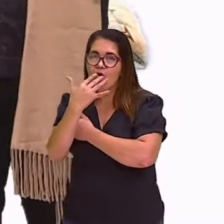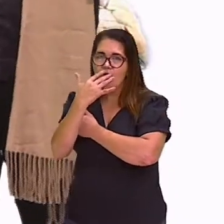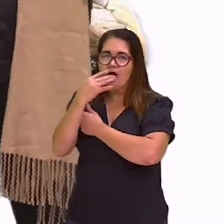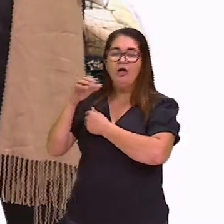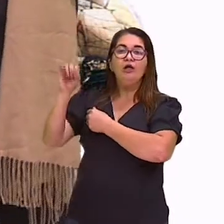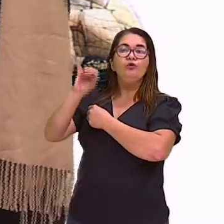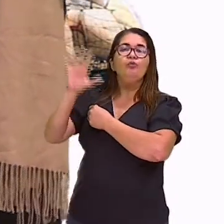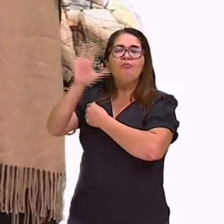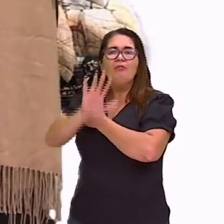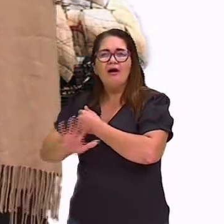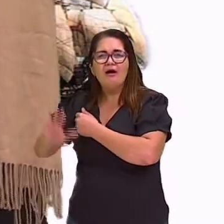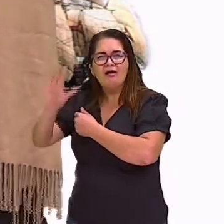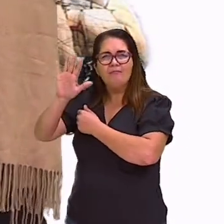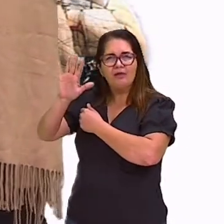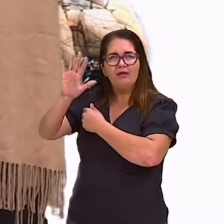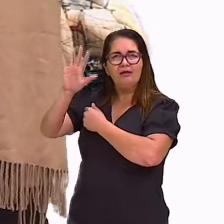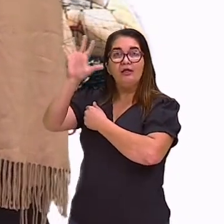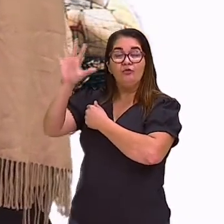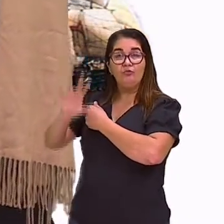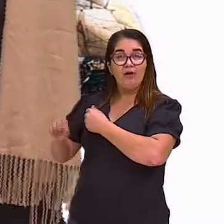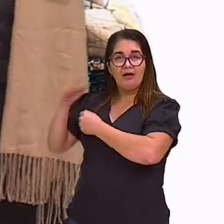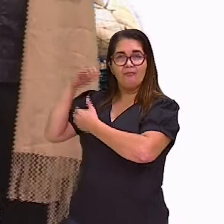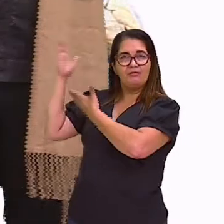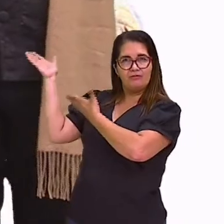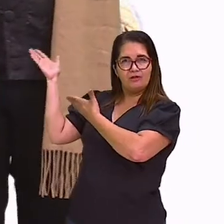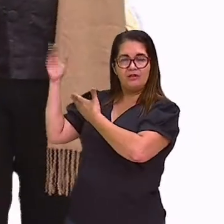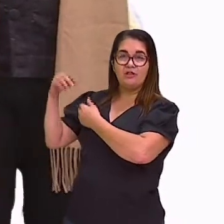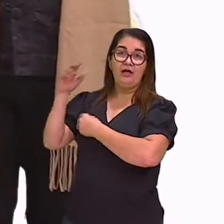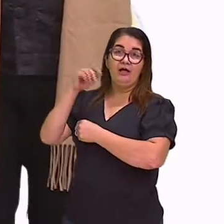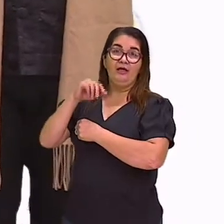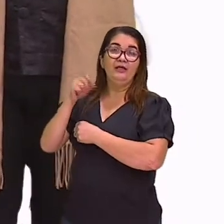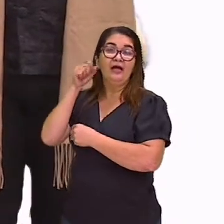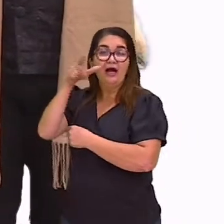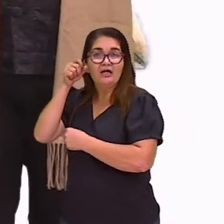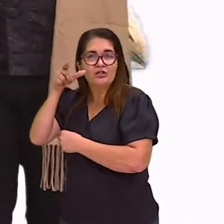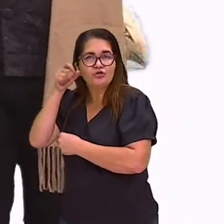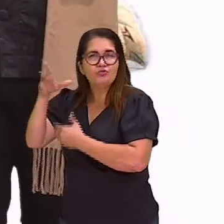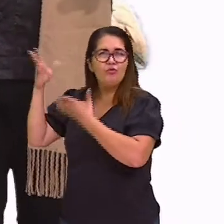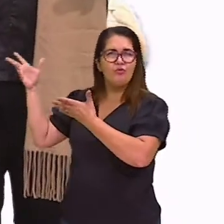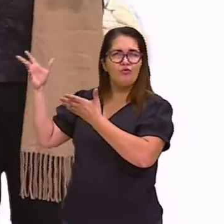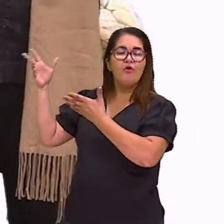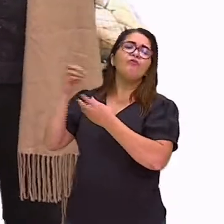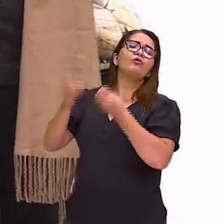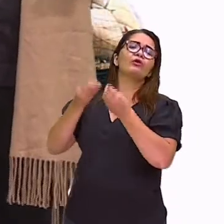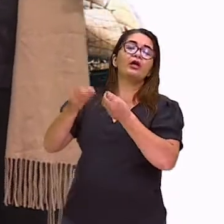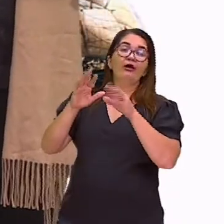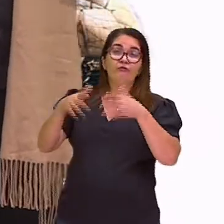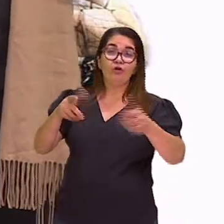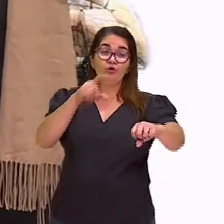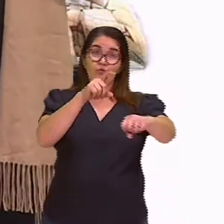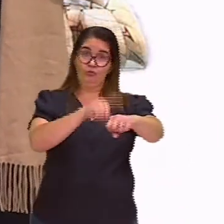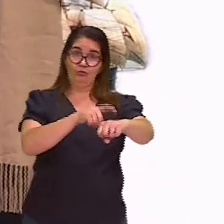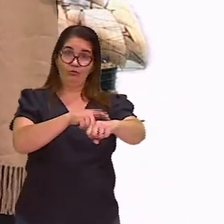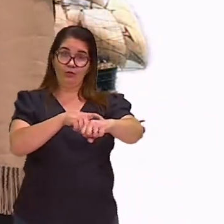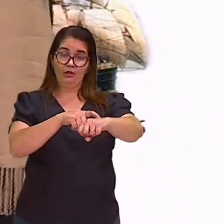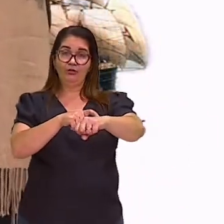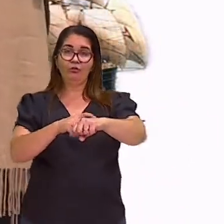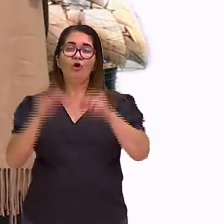foi invadida pelos holandeses, é um resultado direto das relações diplomáticas